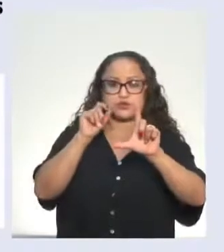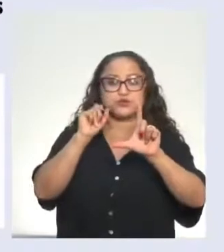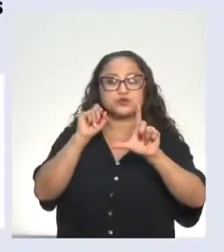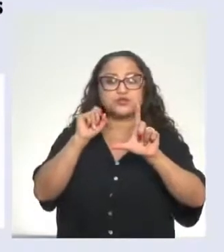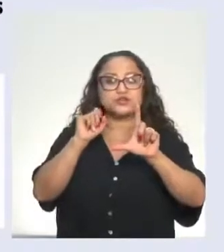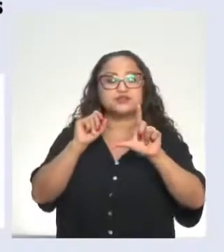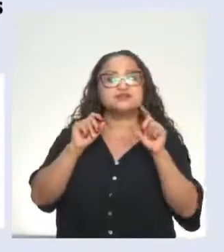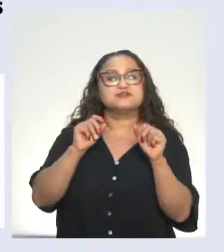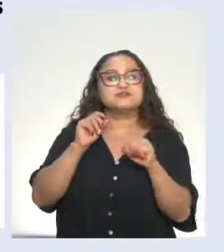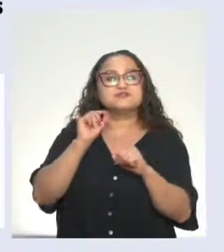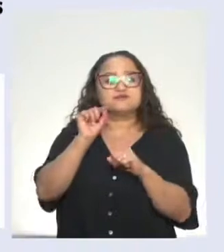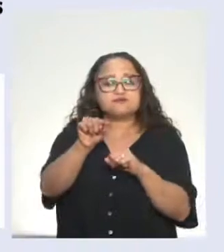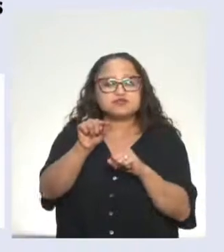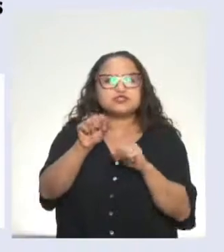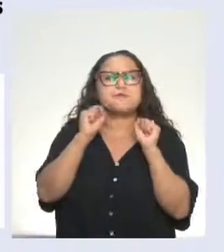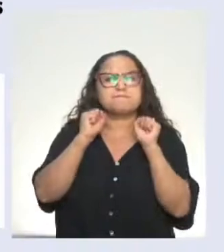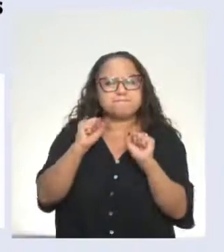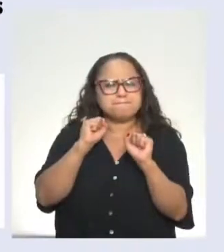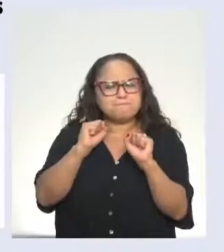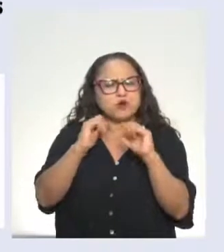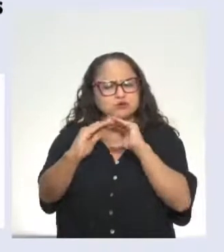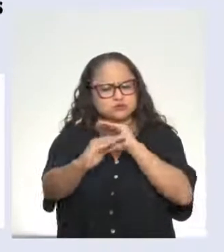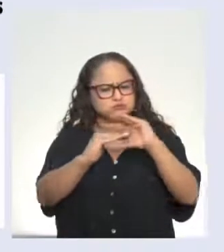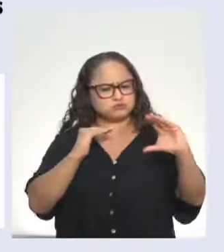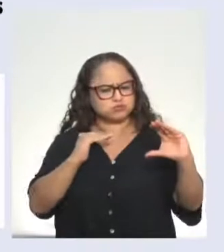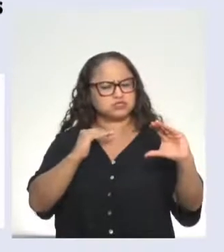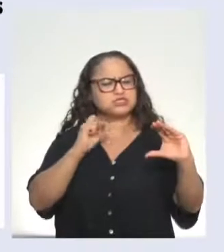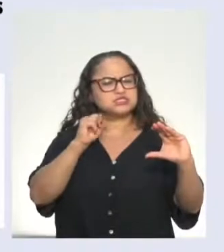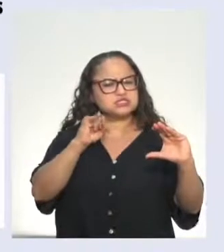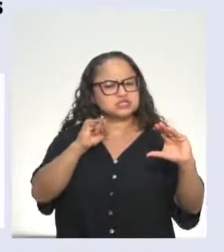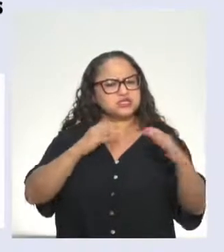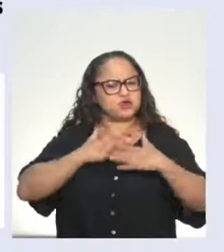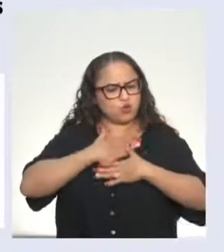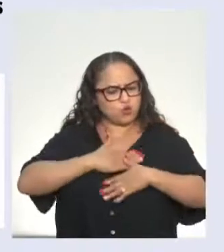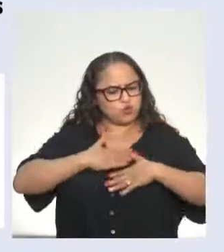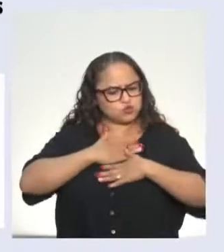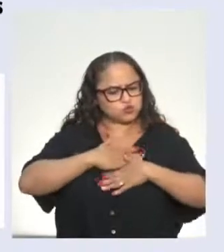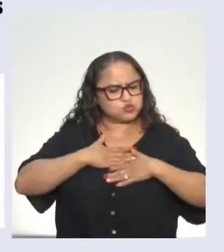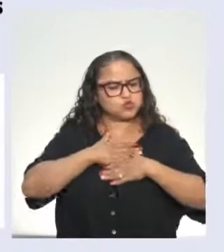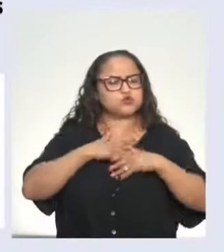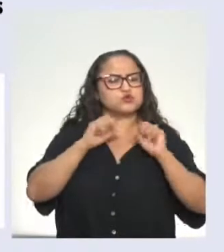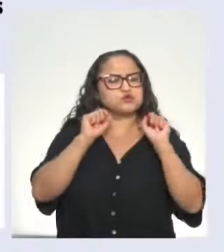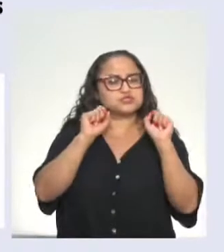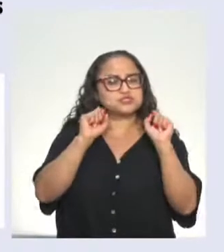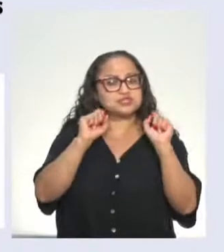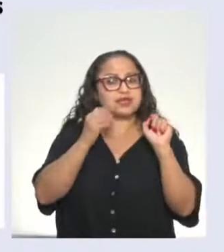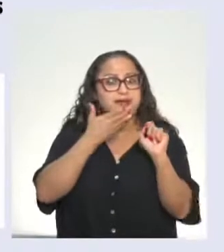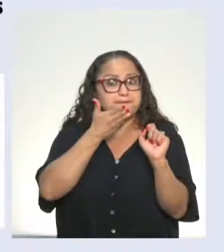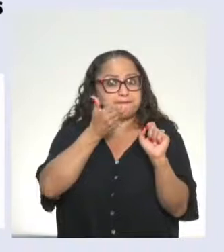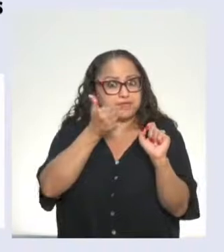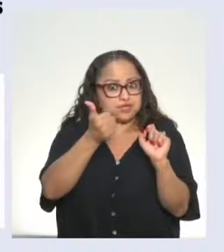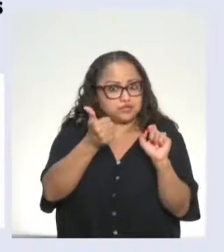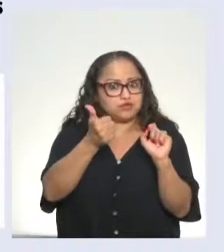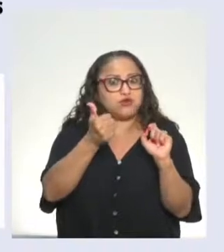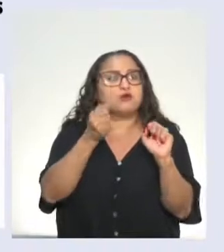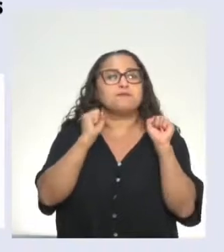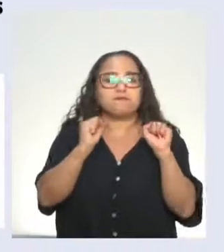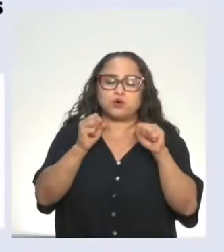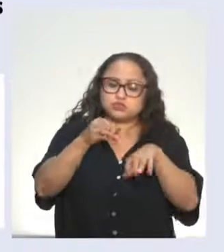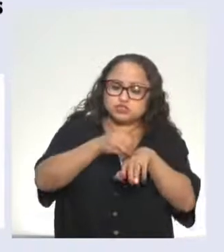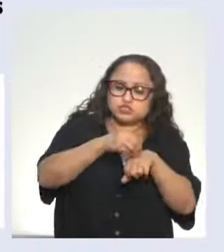que você nos dê um feedback, para que você nos diga o que você está achando dos programas. Você vai poder dar suas